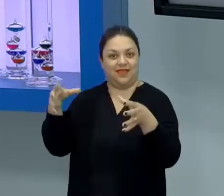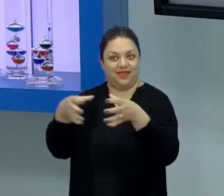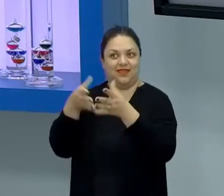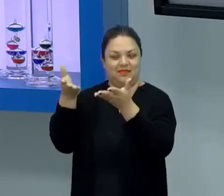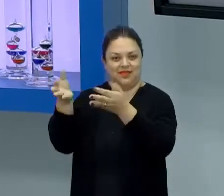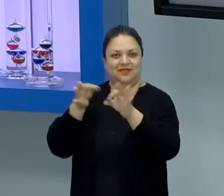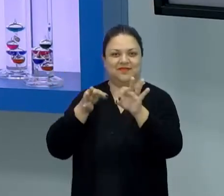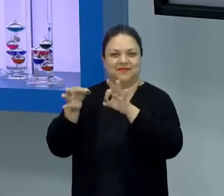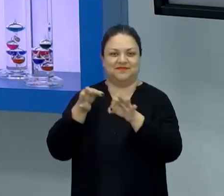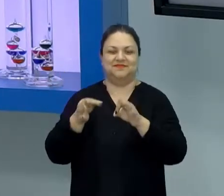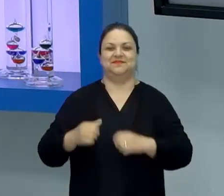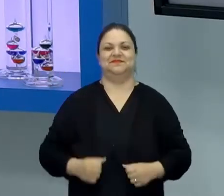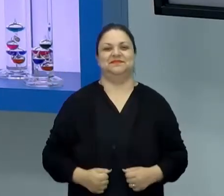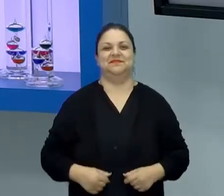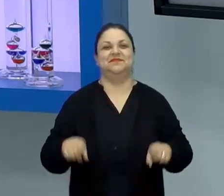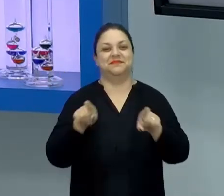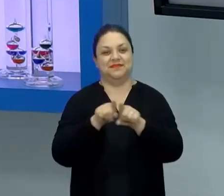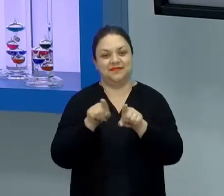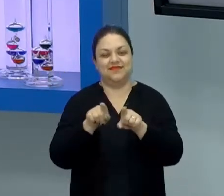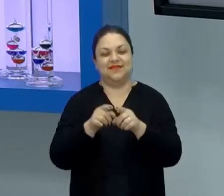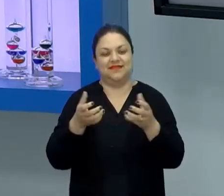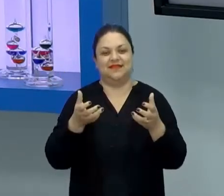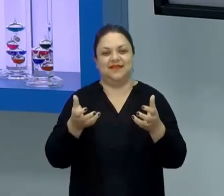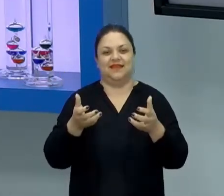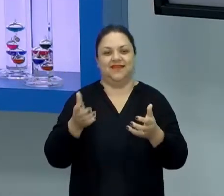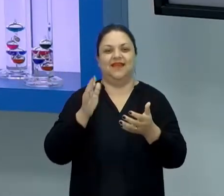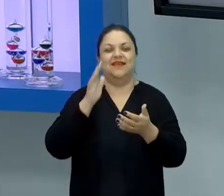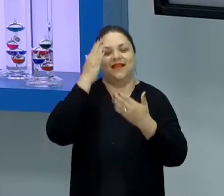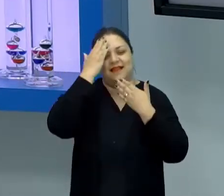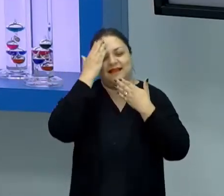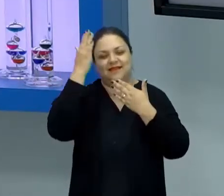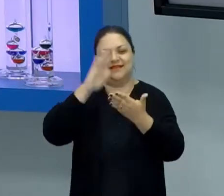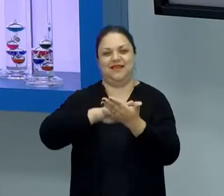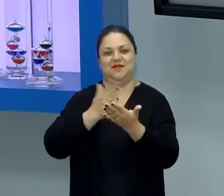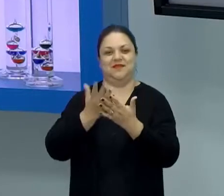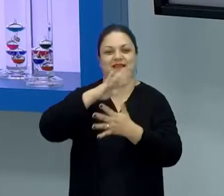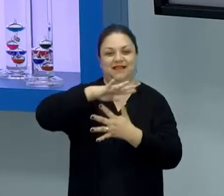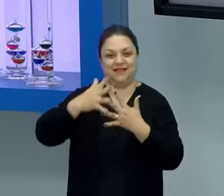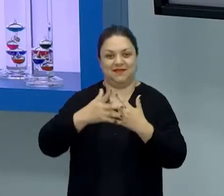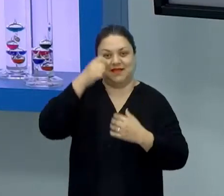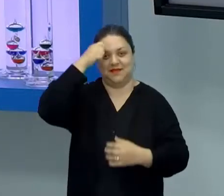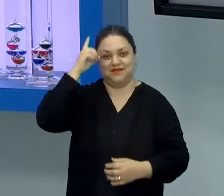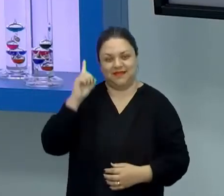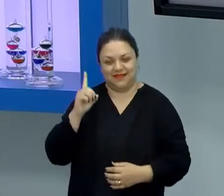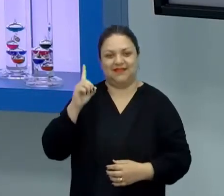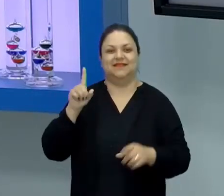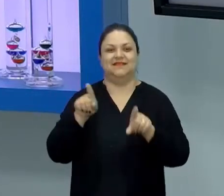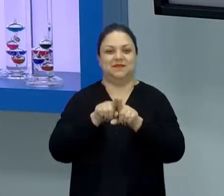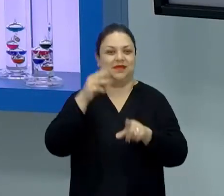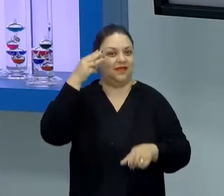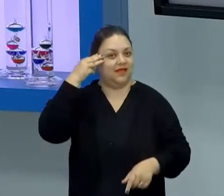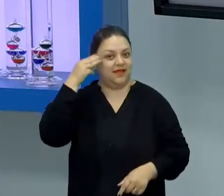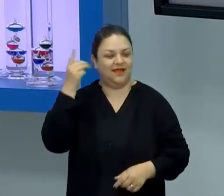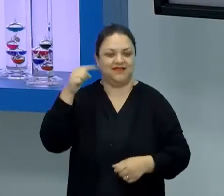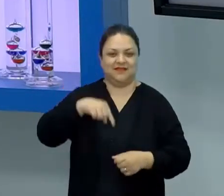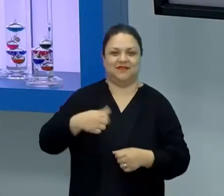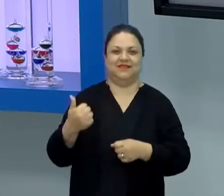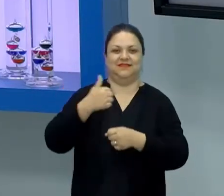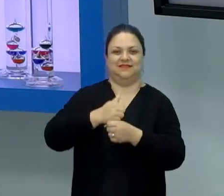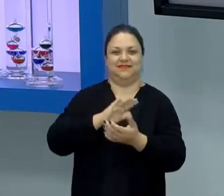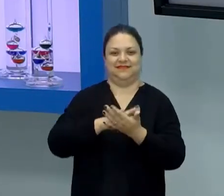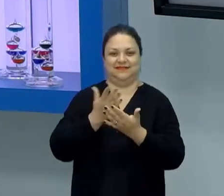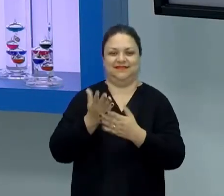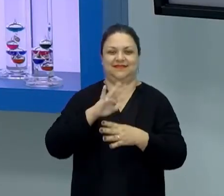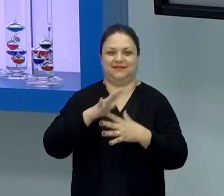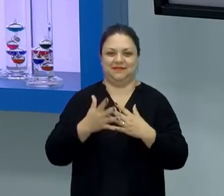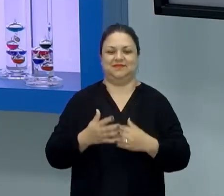nos acompanha. Gostaria também de agradecer aí ao pessoal de Libras, a Amanda e o Laércio, que vai continuar aí a aula com a